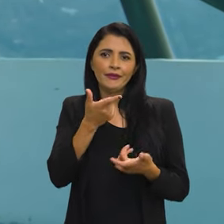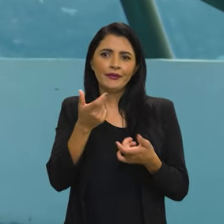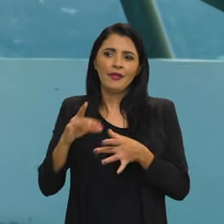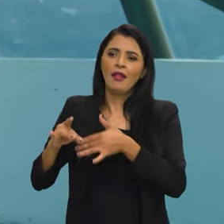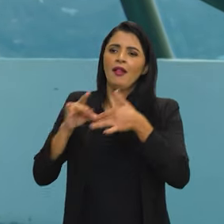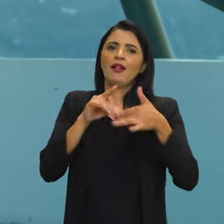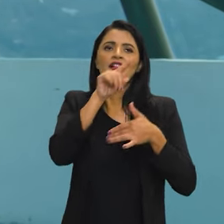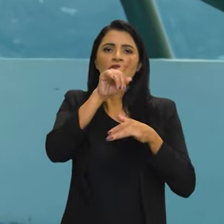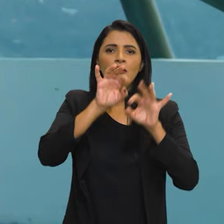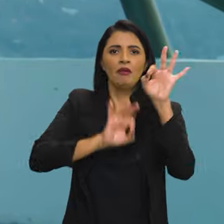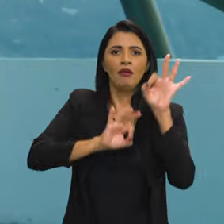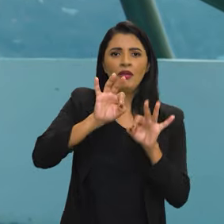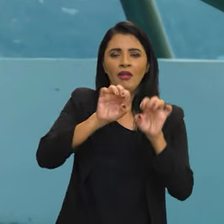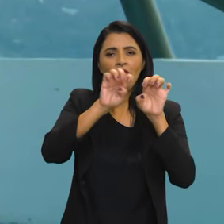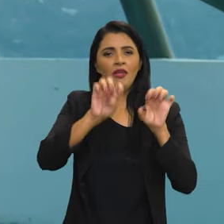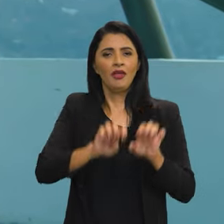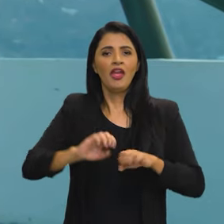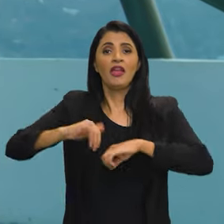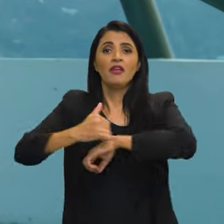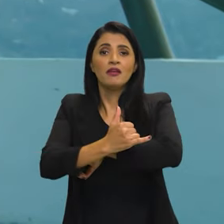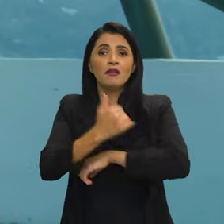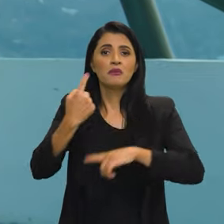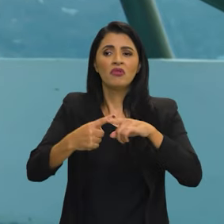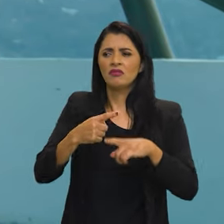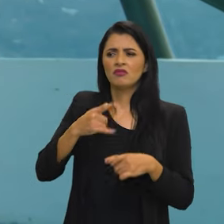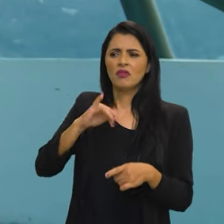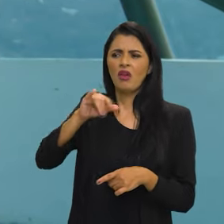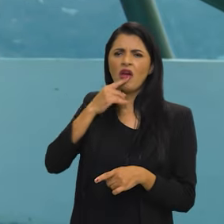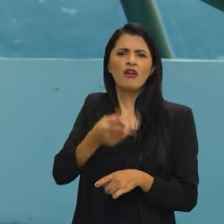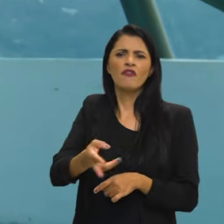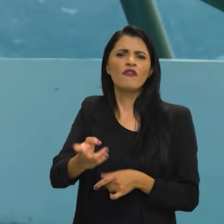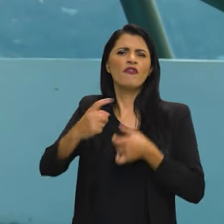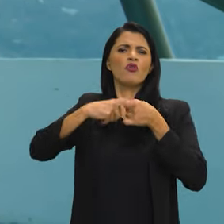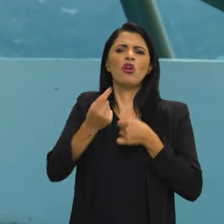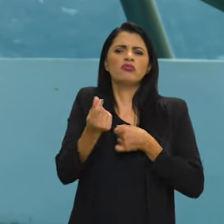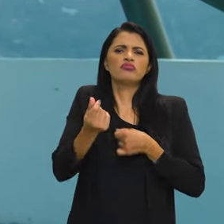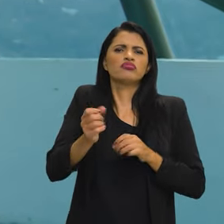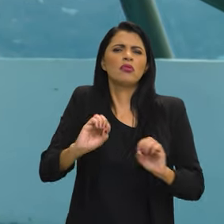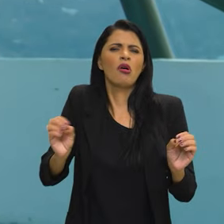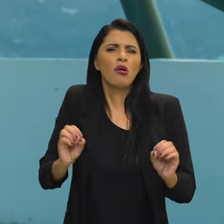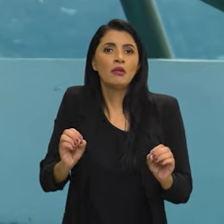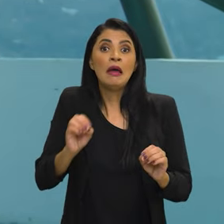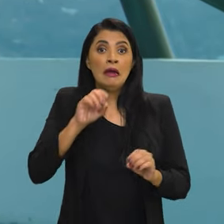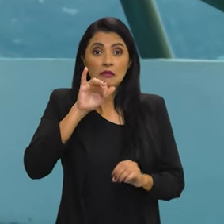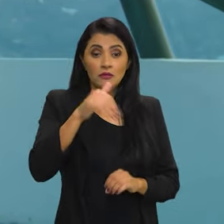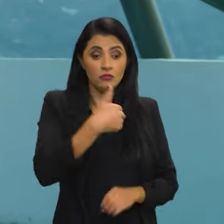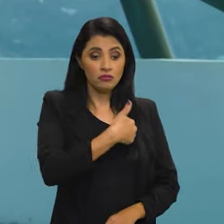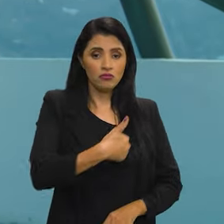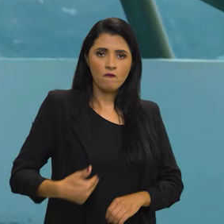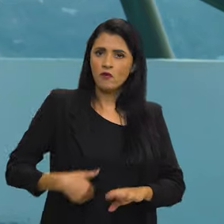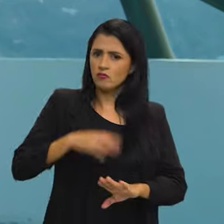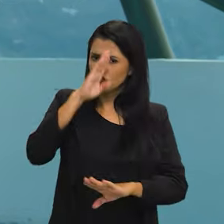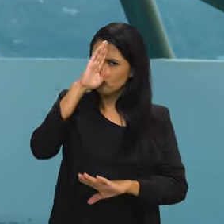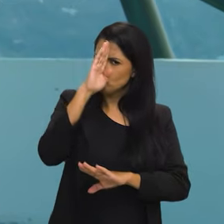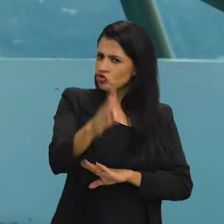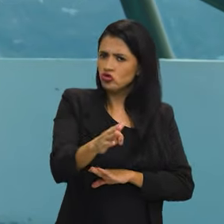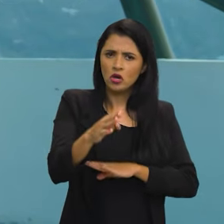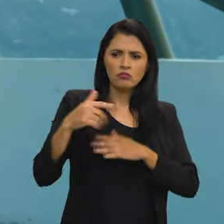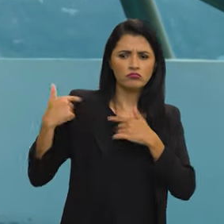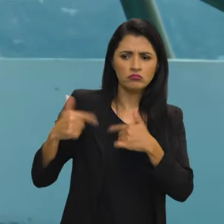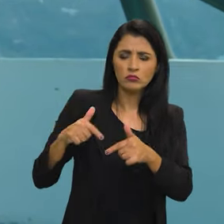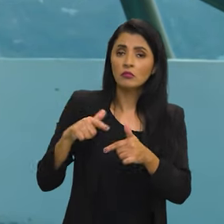players do setor levar essa infraestrutura, porque eles não veem benefício de retorno e se o governo não agir